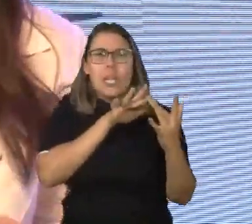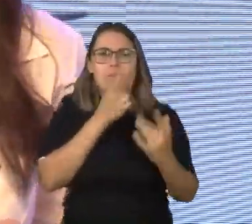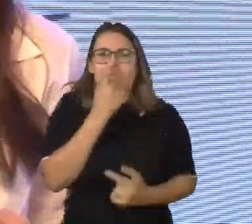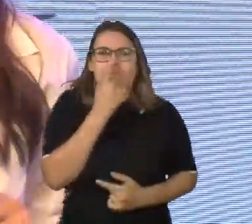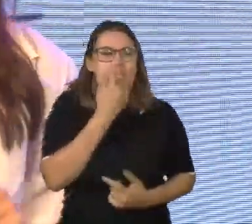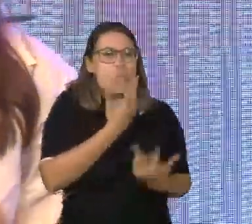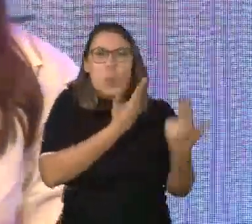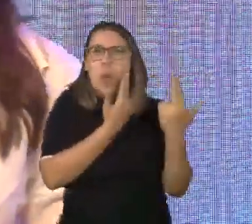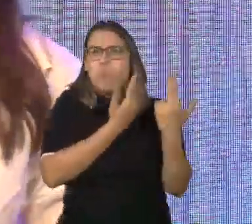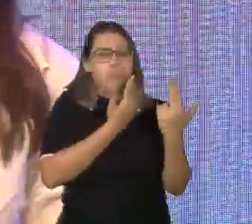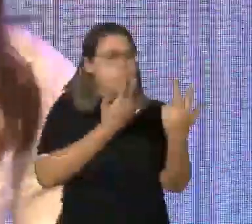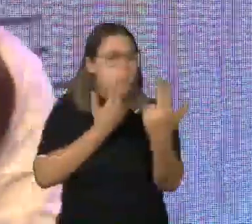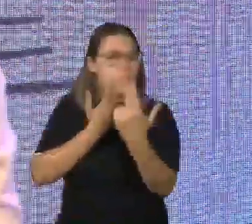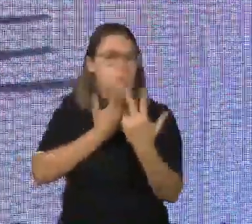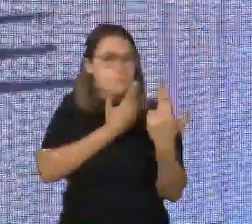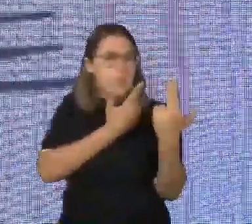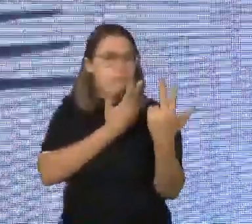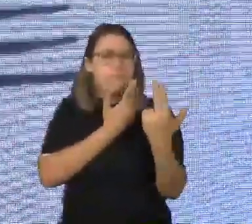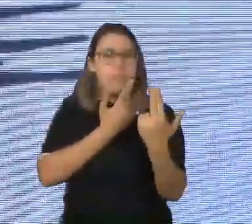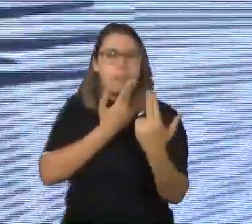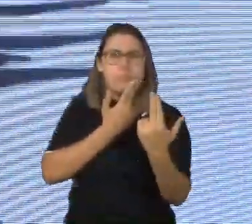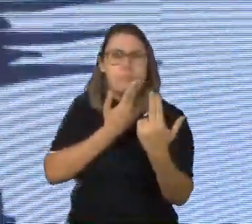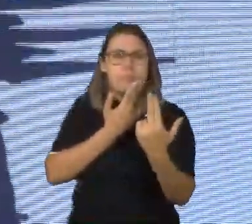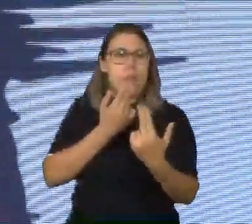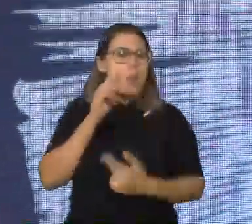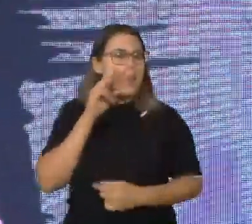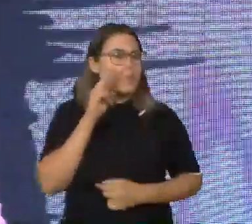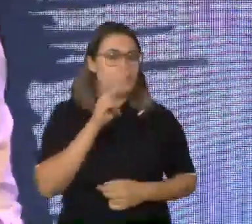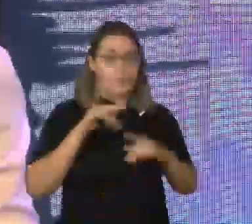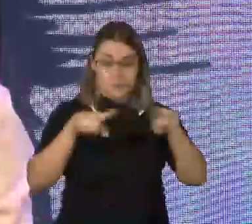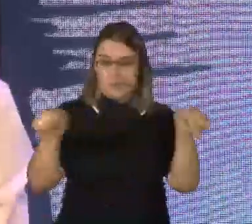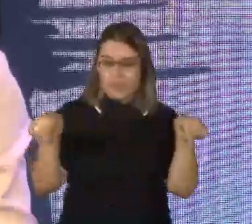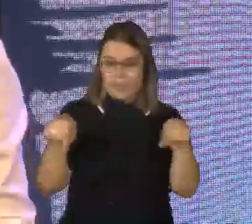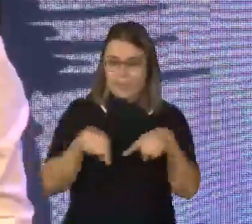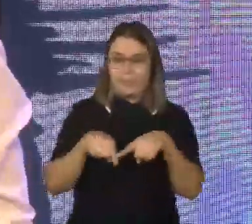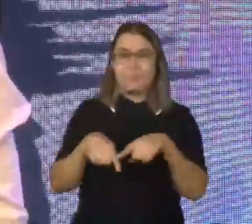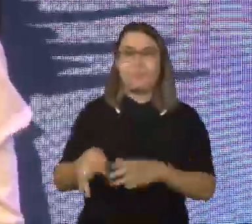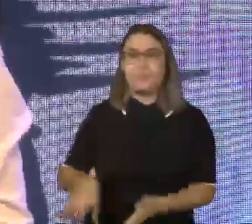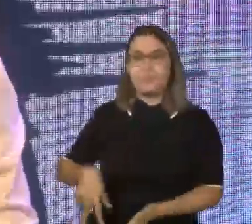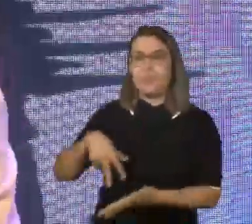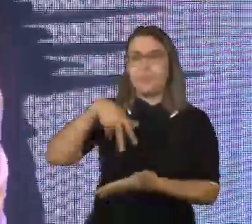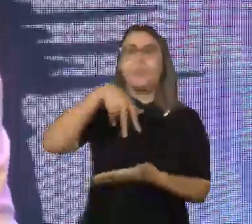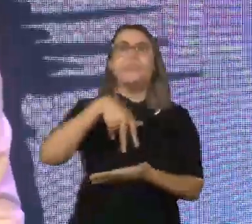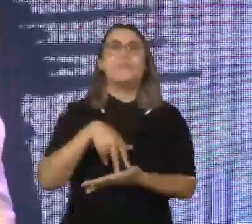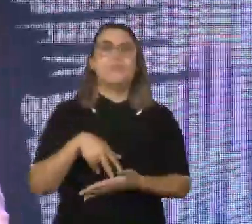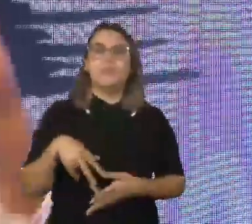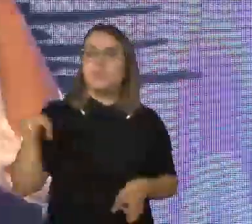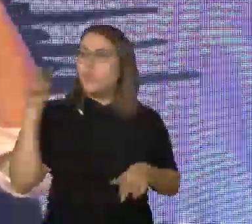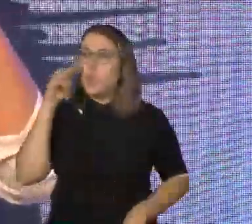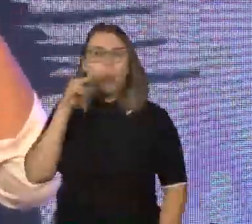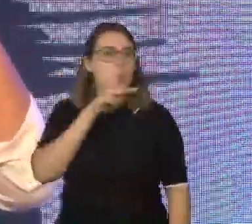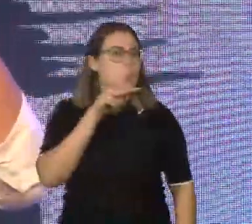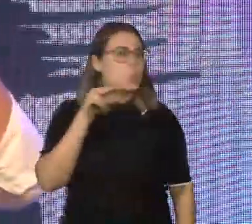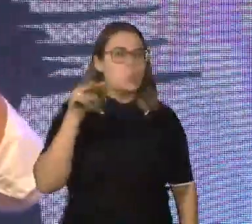cérebro procura semelhanças. E a gente, quando entra numa sala de aula, quando entra num lugar novo, a gente olha para as pessoas